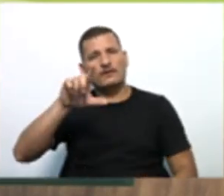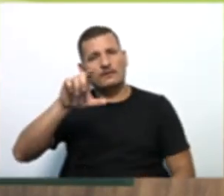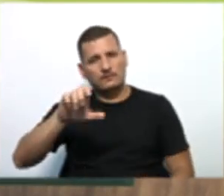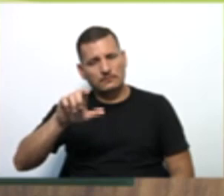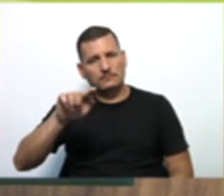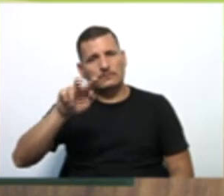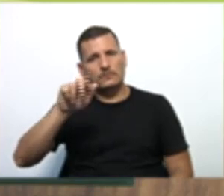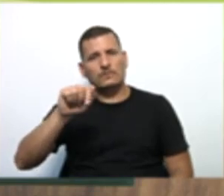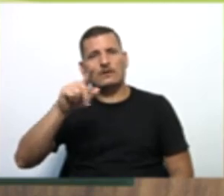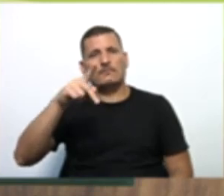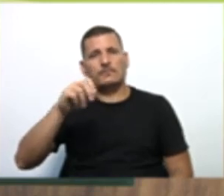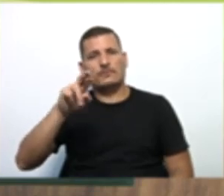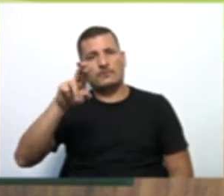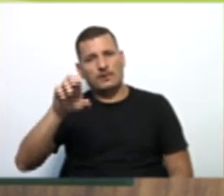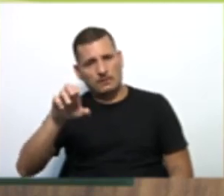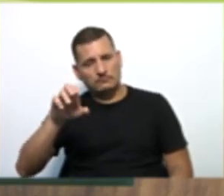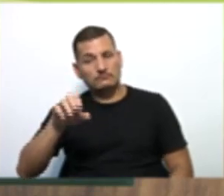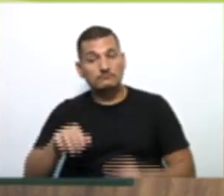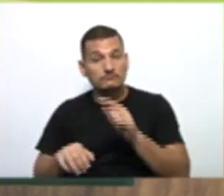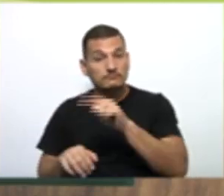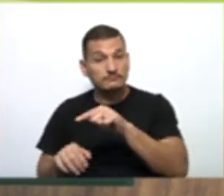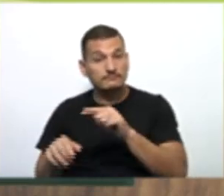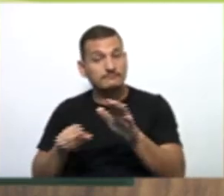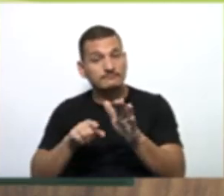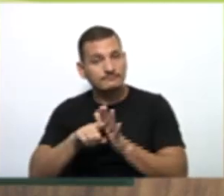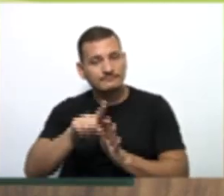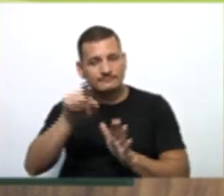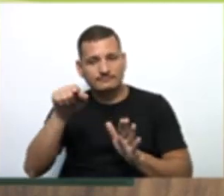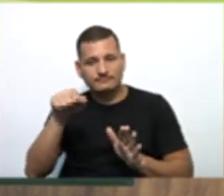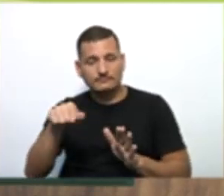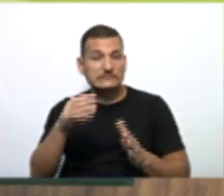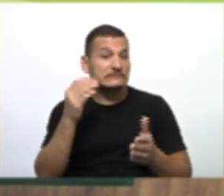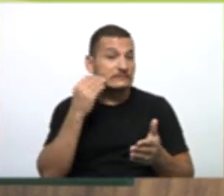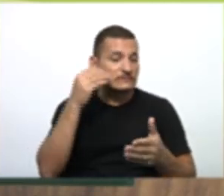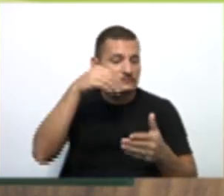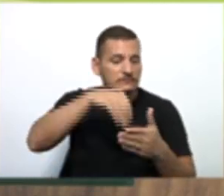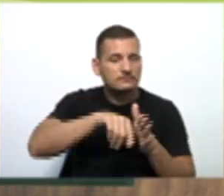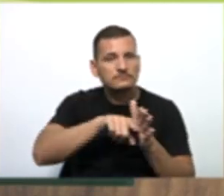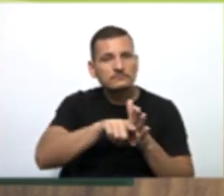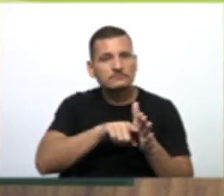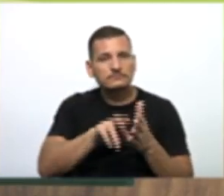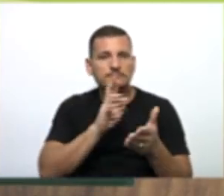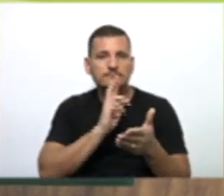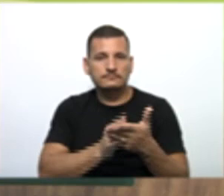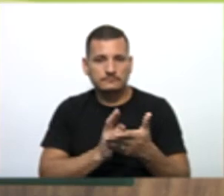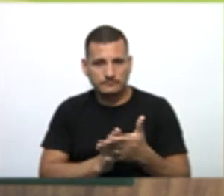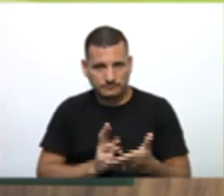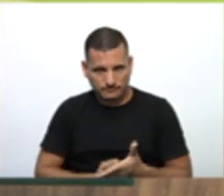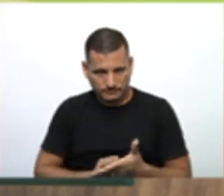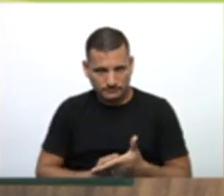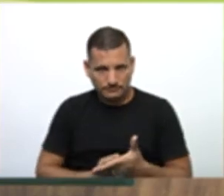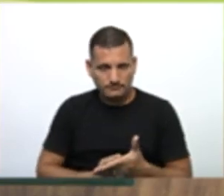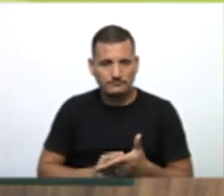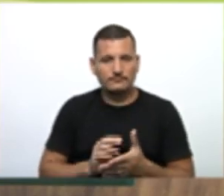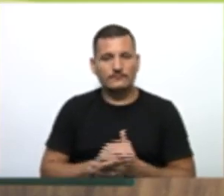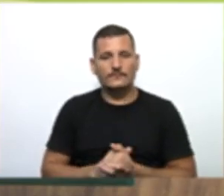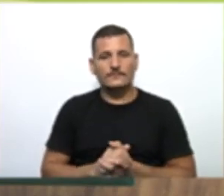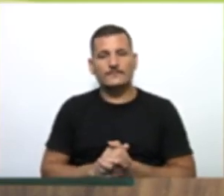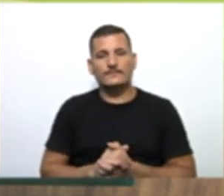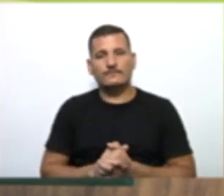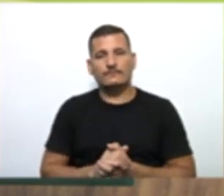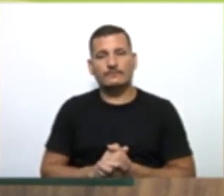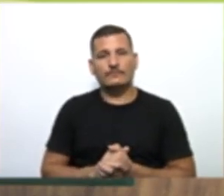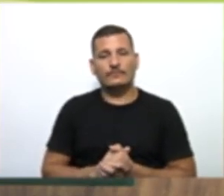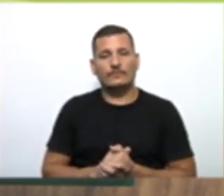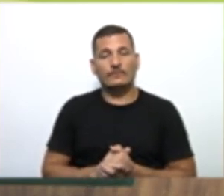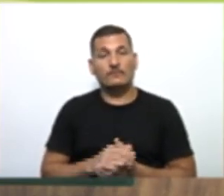das perguntas que eu estou respondendo, tentando responder dentro da minha pesquisa. A hipótese é uma possível resposta. Com a minha